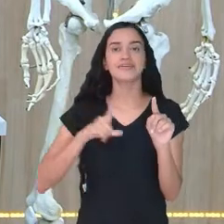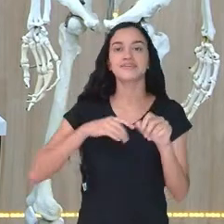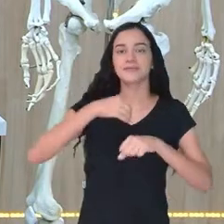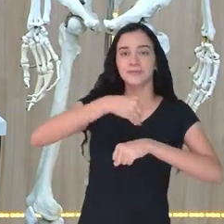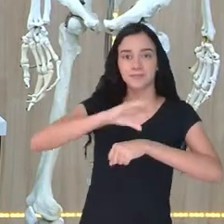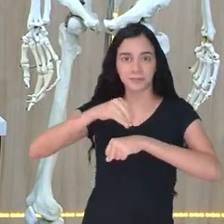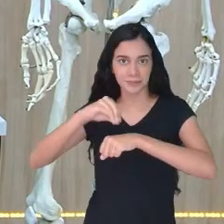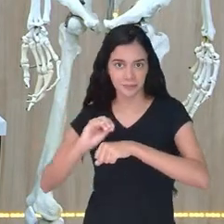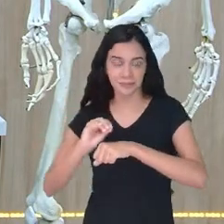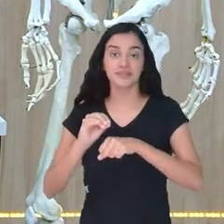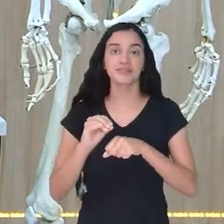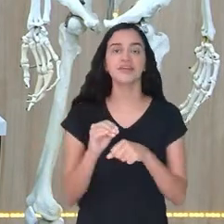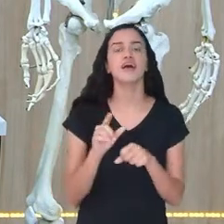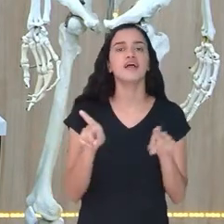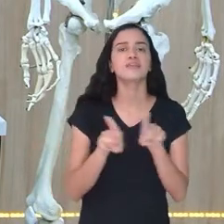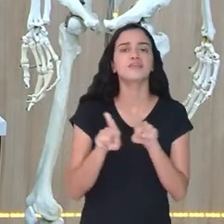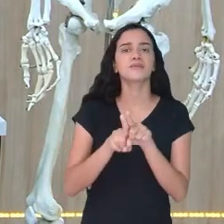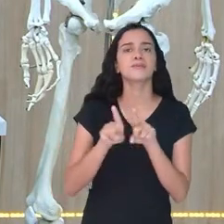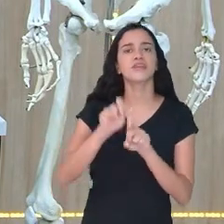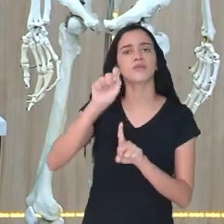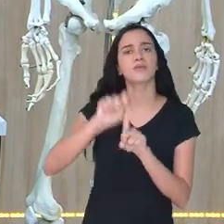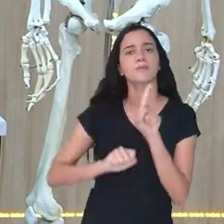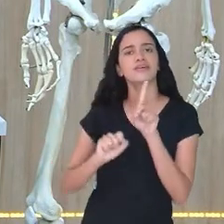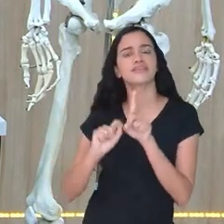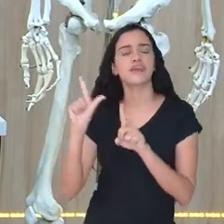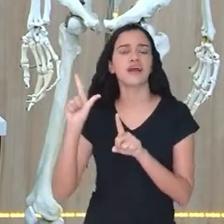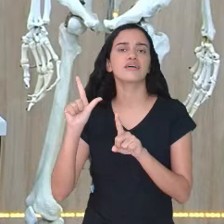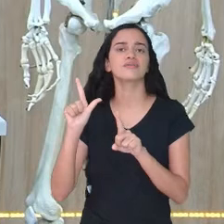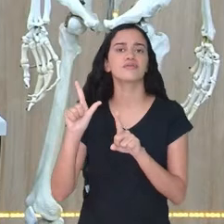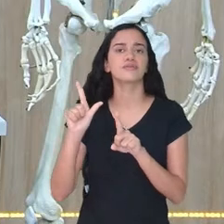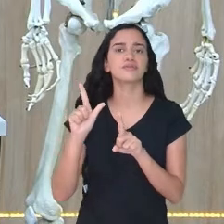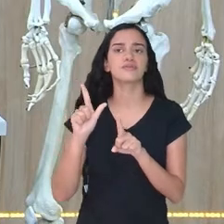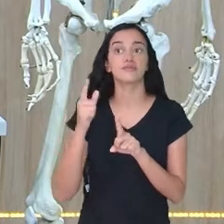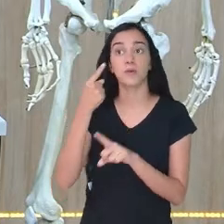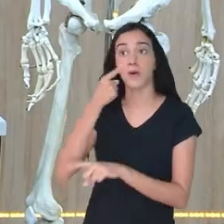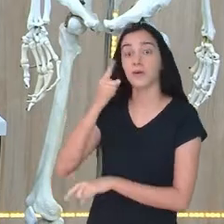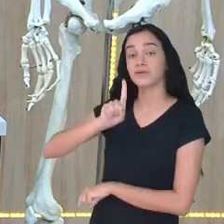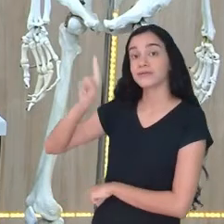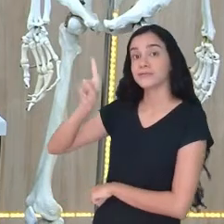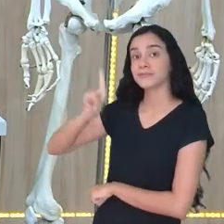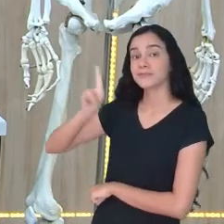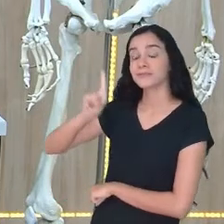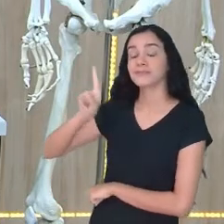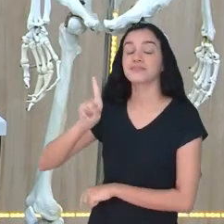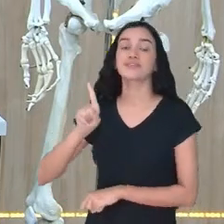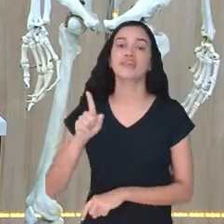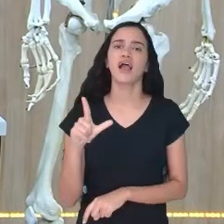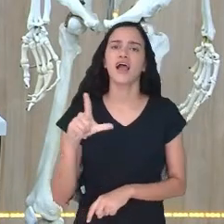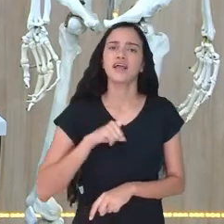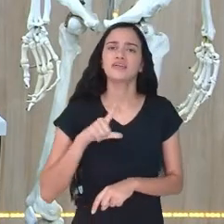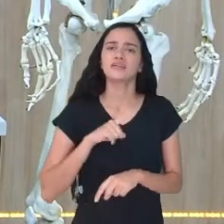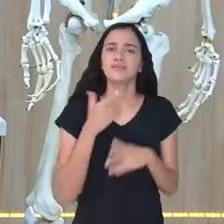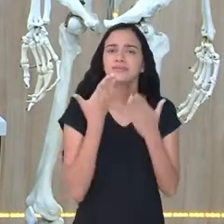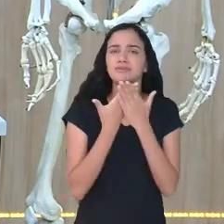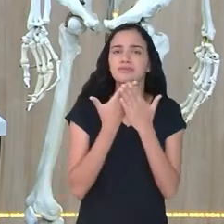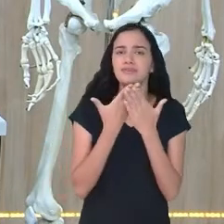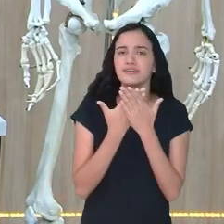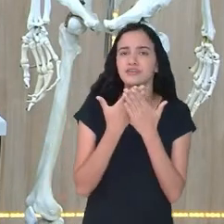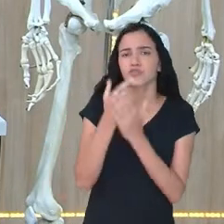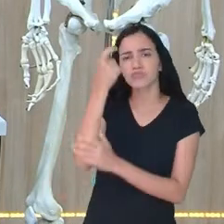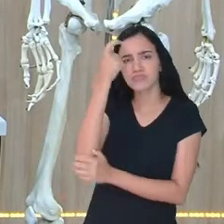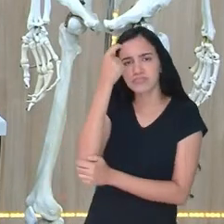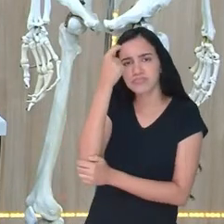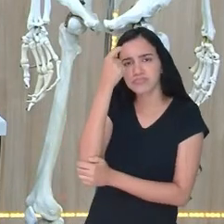aviso. Estamos aí no mês de agosto, E o mês de agosto, como a gente sempre está trabalhando, a questão aí da